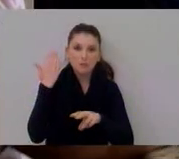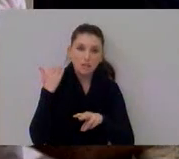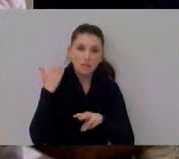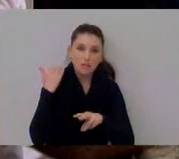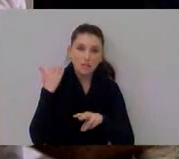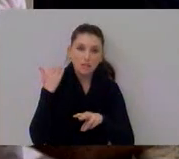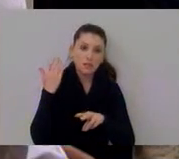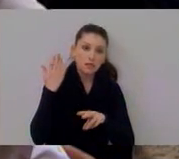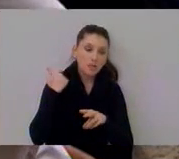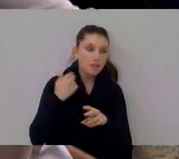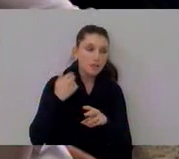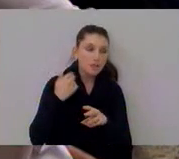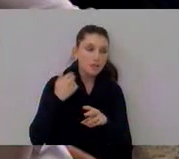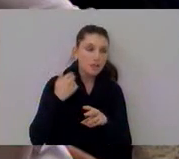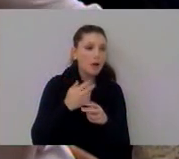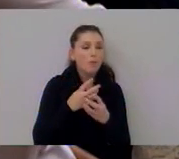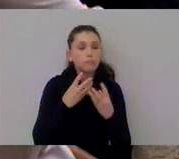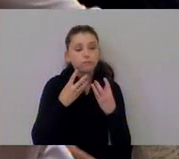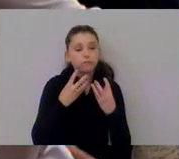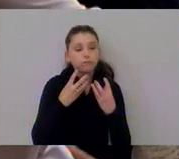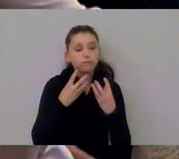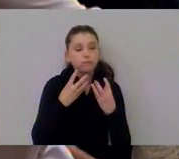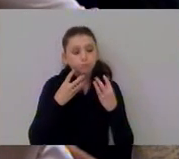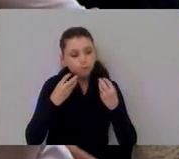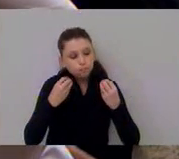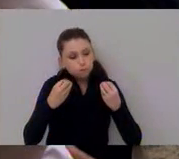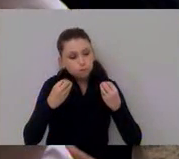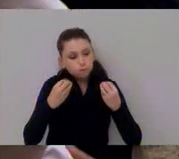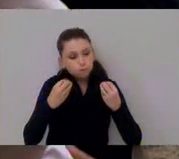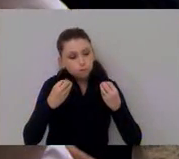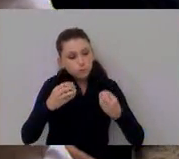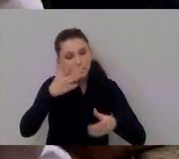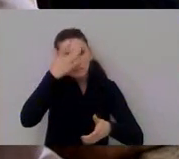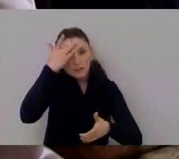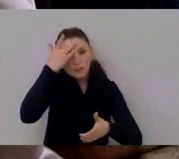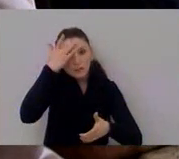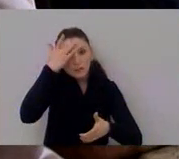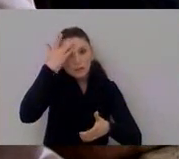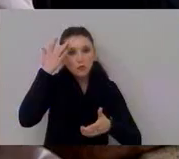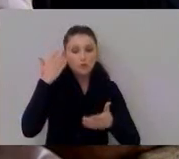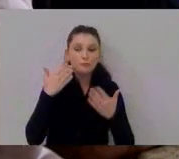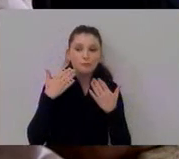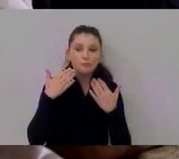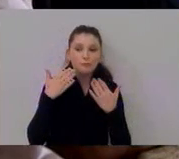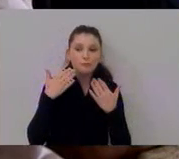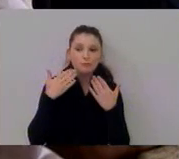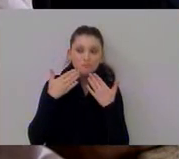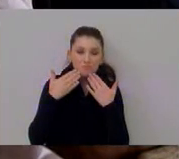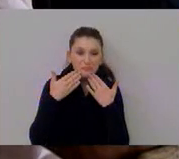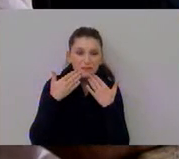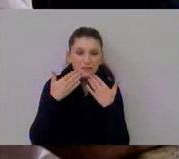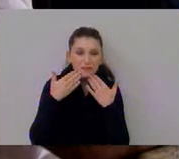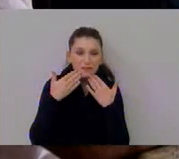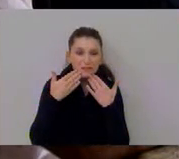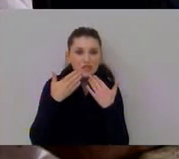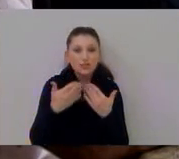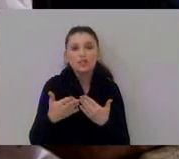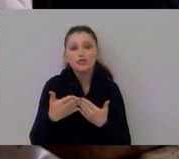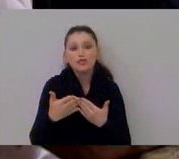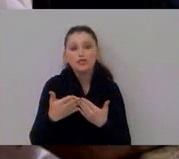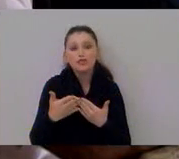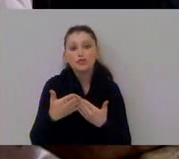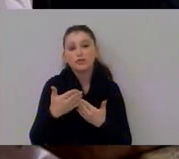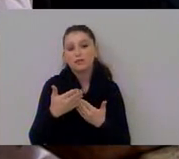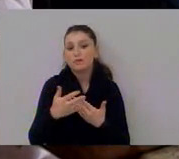estragado ali, né, o asfalto, e também a empresa Ivaí, que